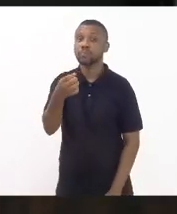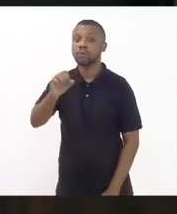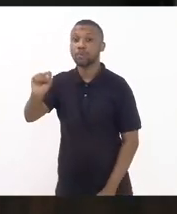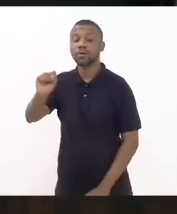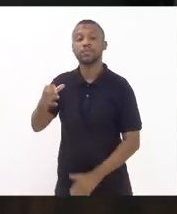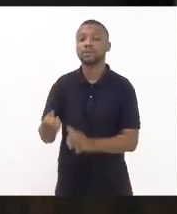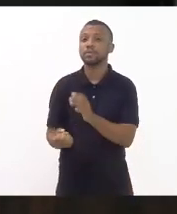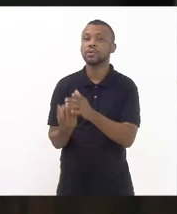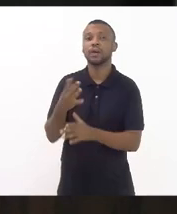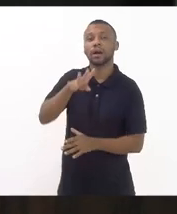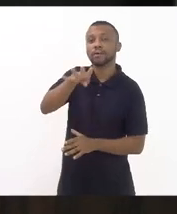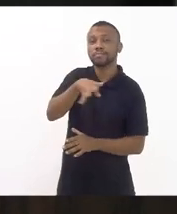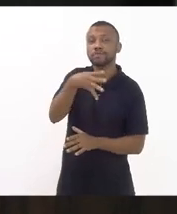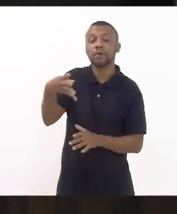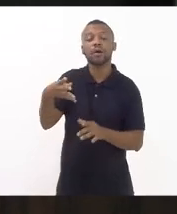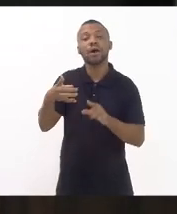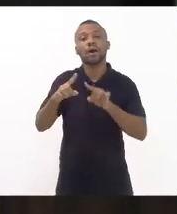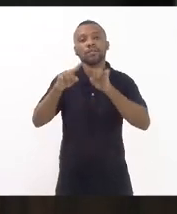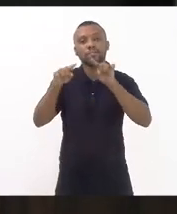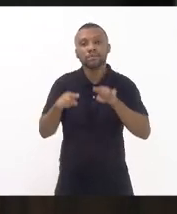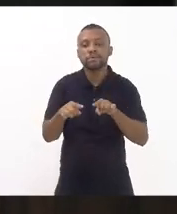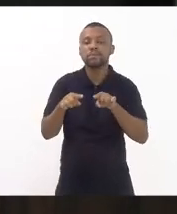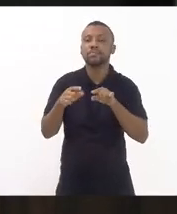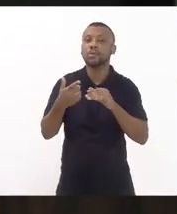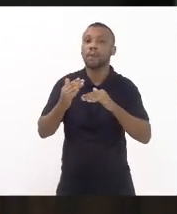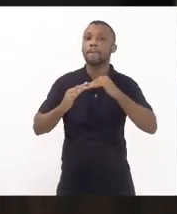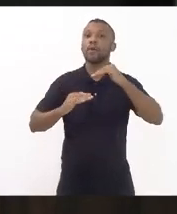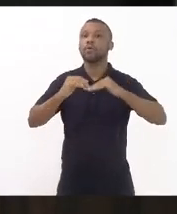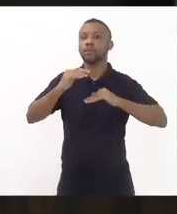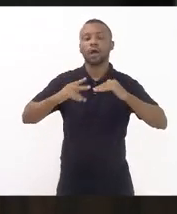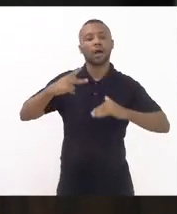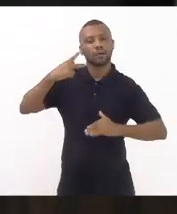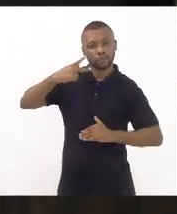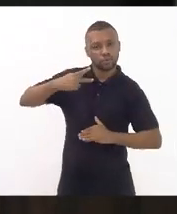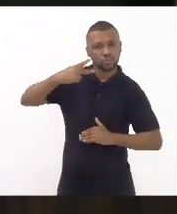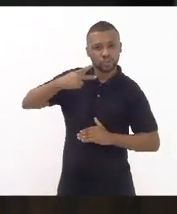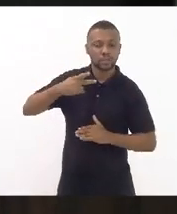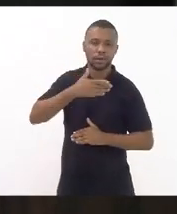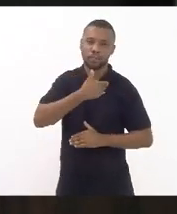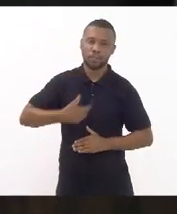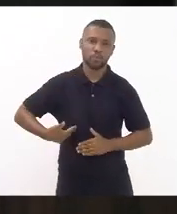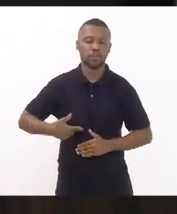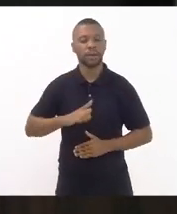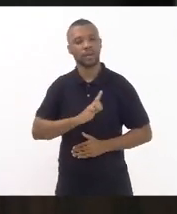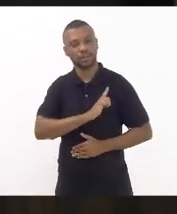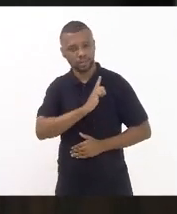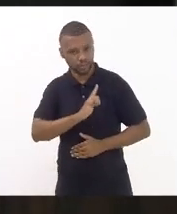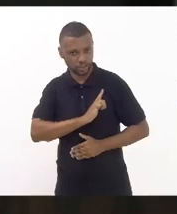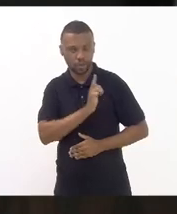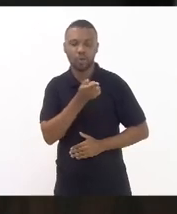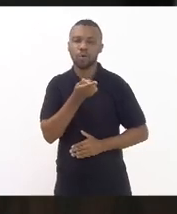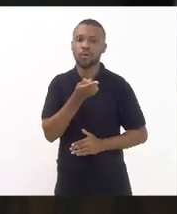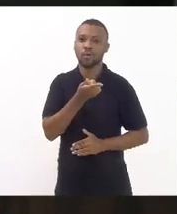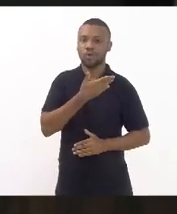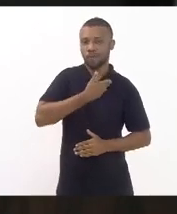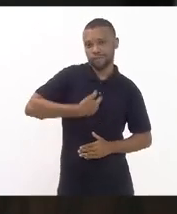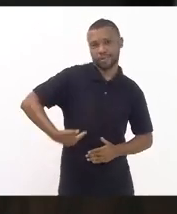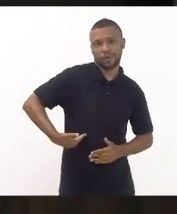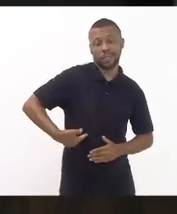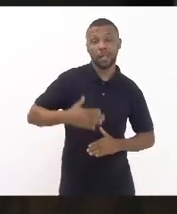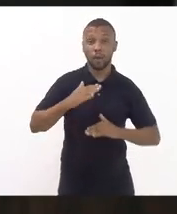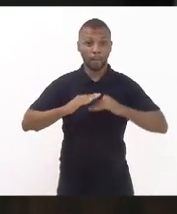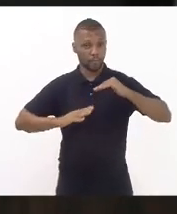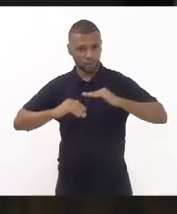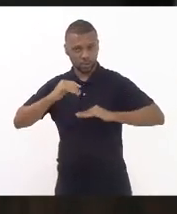a criação da carreira de especialistas em políticas públicas e gestão governamental, planejamento e orçamento. A carreira de especialista